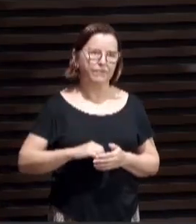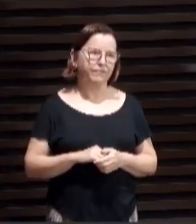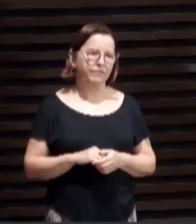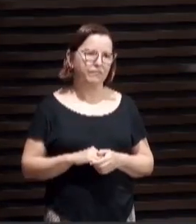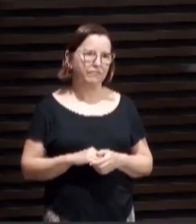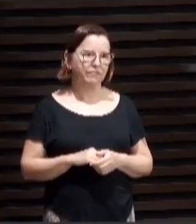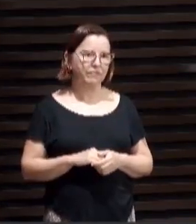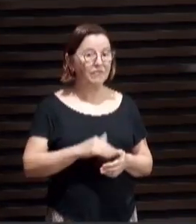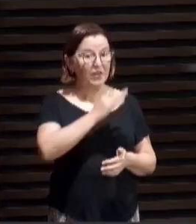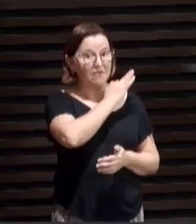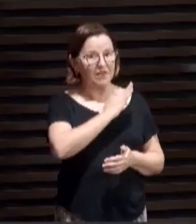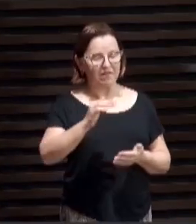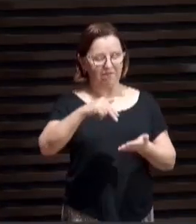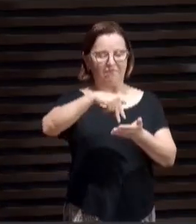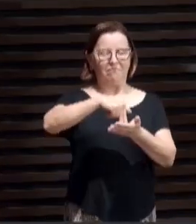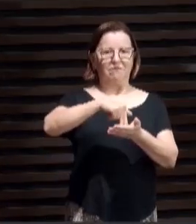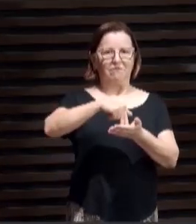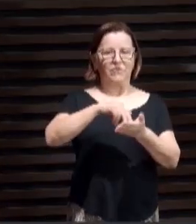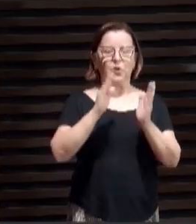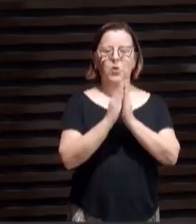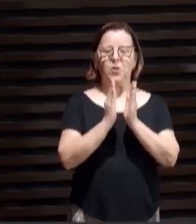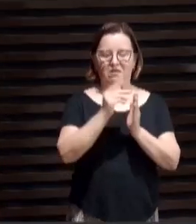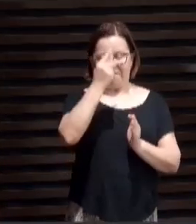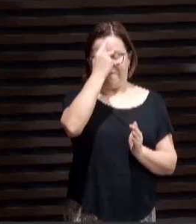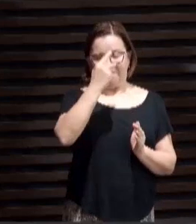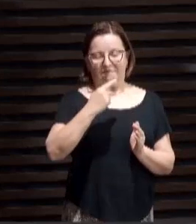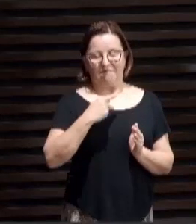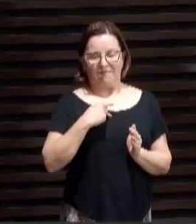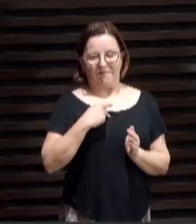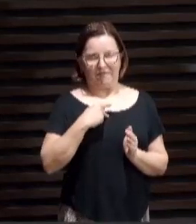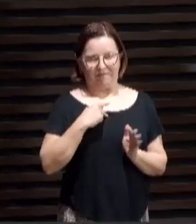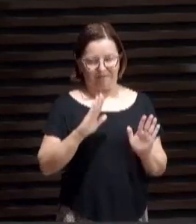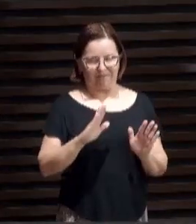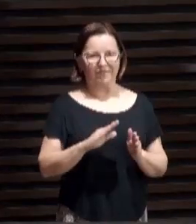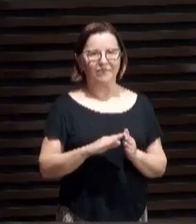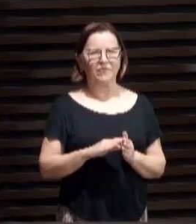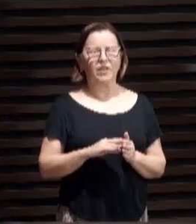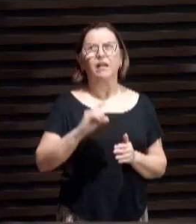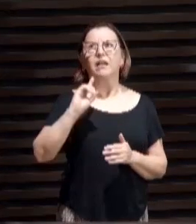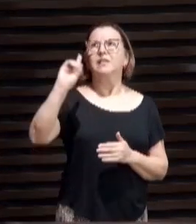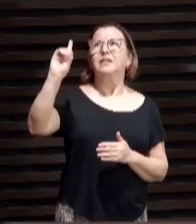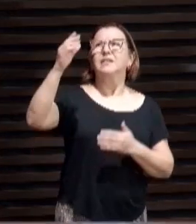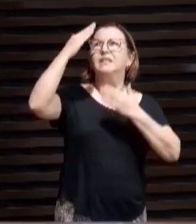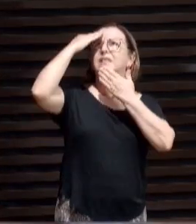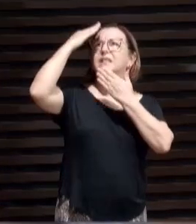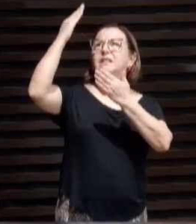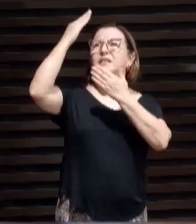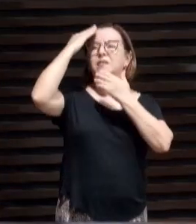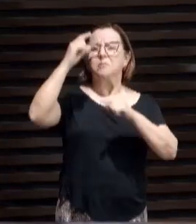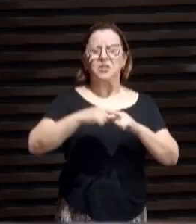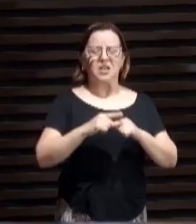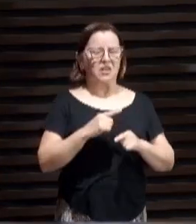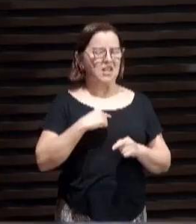O fariseu, posto em pé, orava de si para si mesmo desta forma: ó Deus, graças te dou porque não